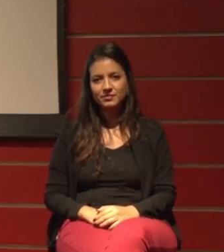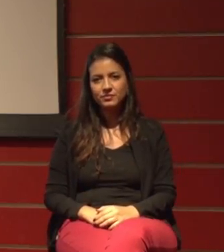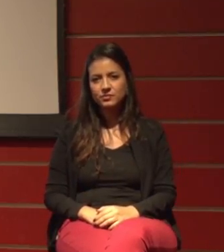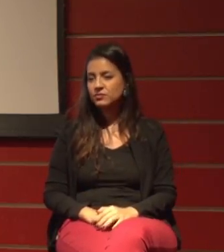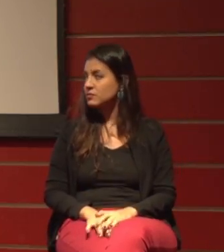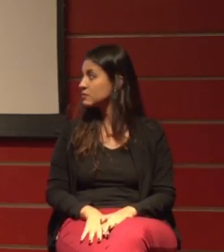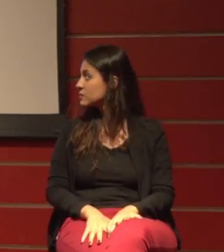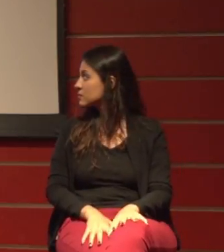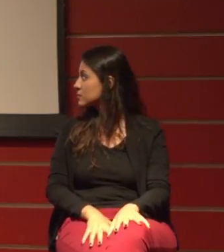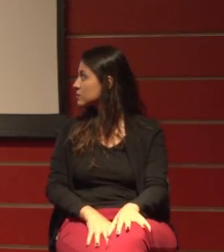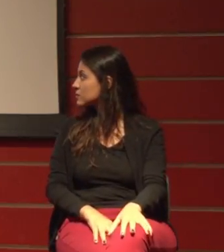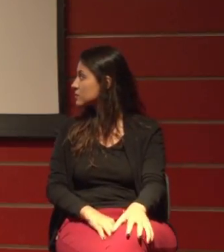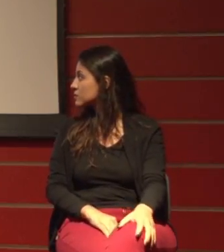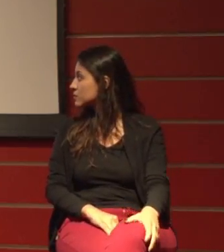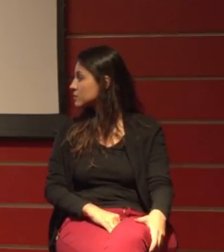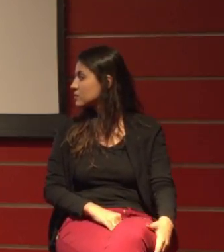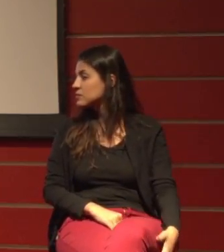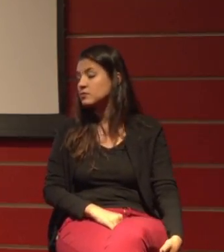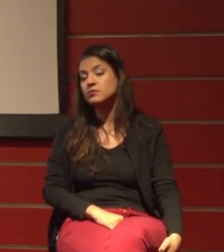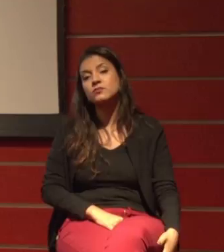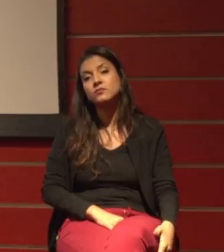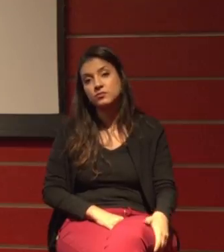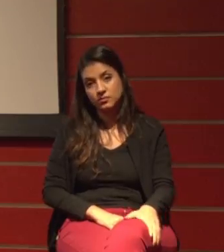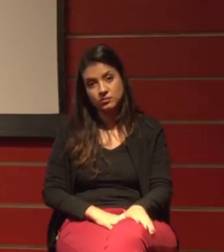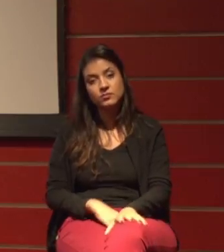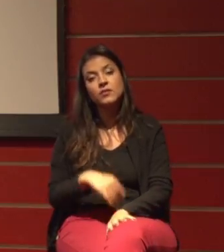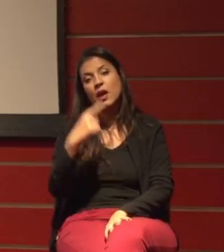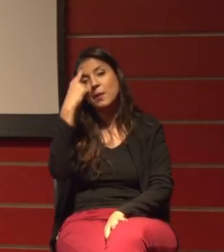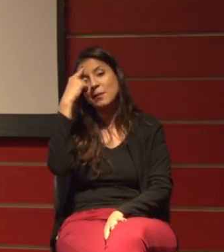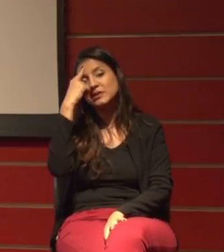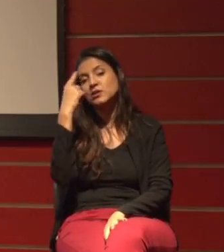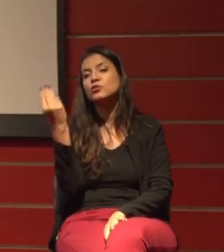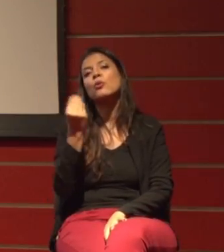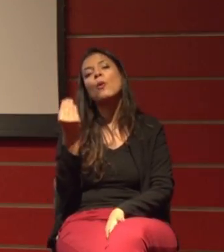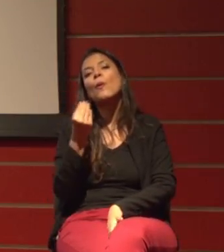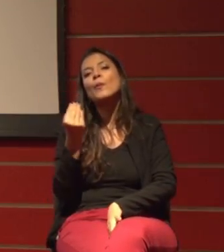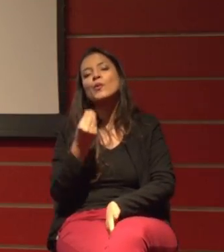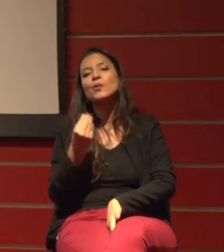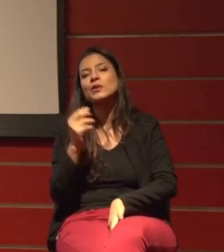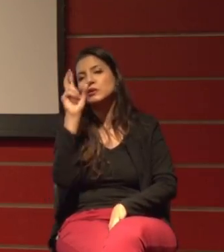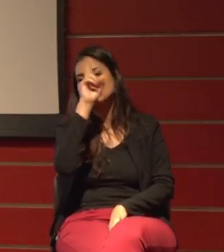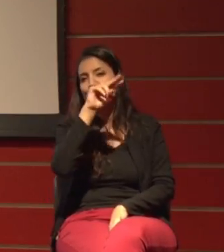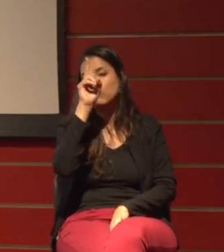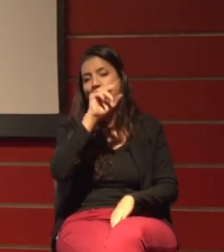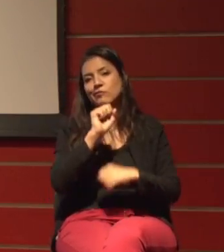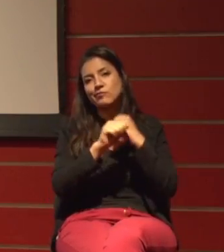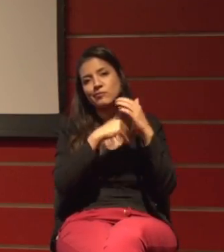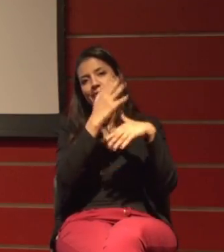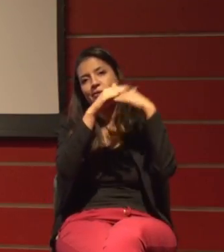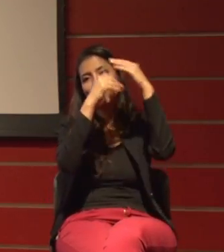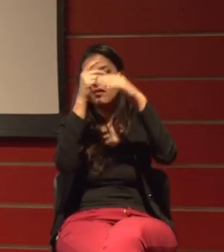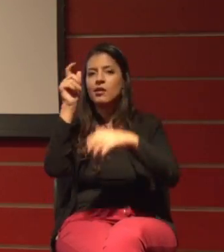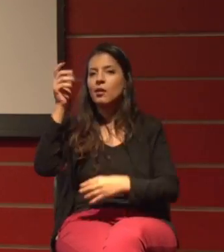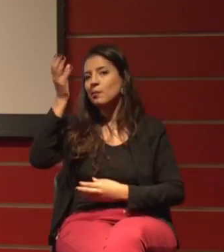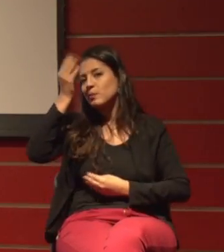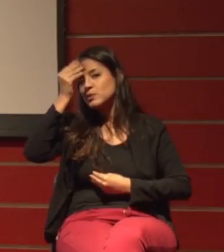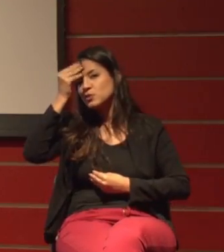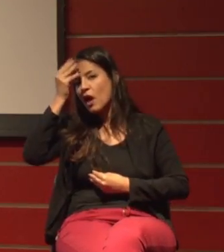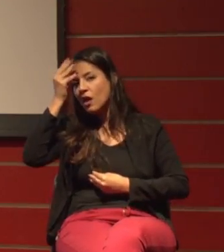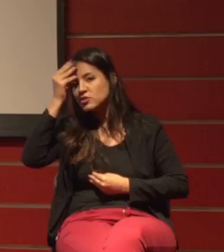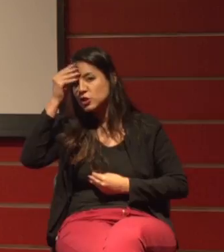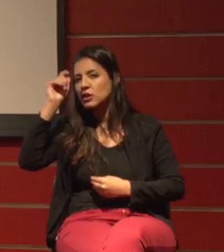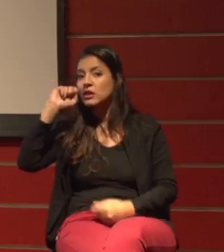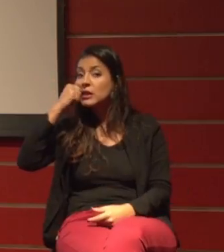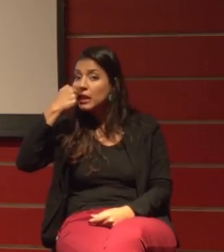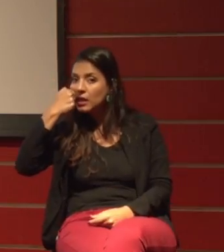vocês umas algumas his E aí a gente pensando em como é que se desenvolve histórias e personagens